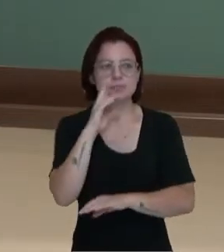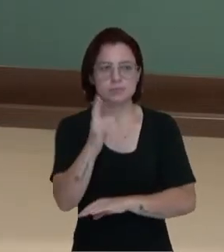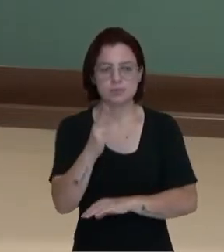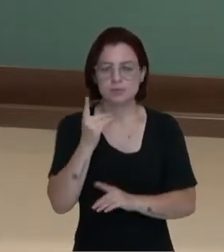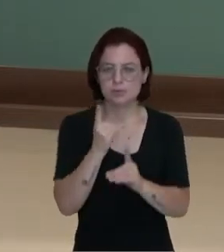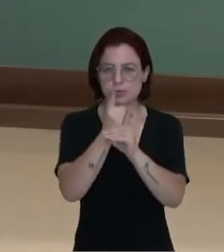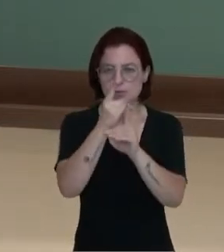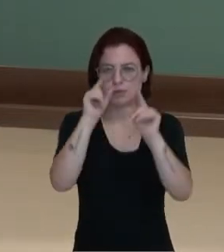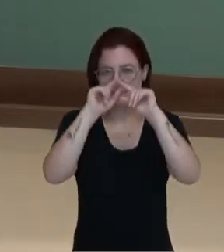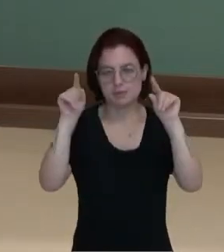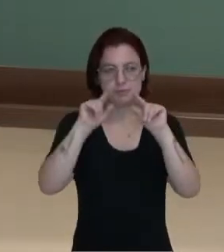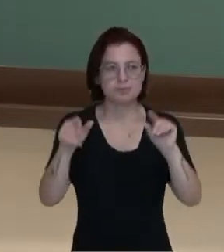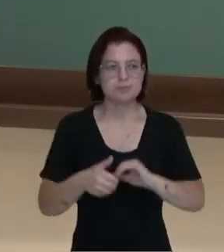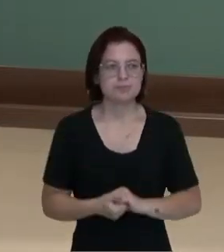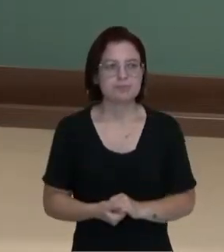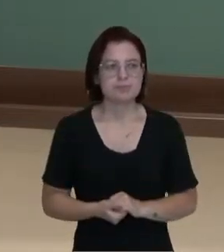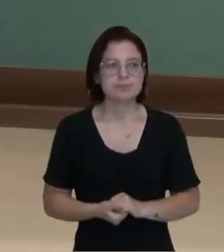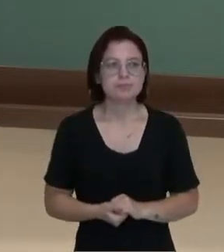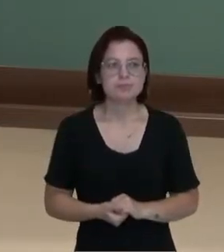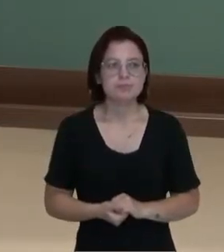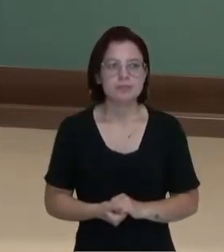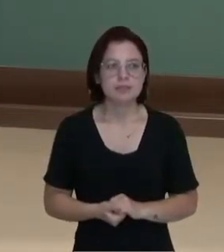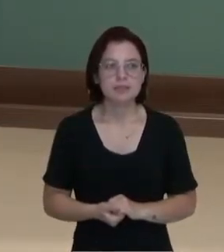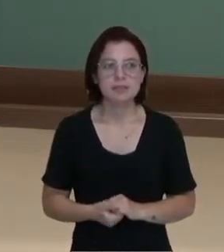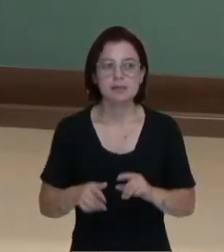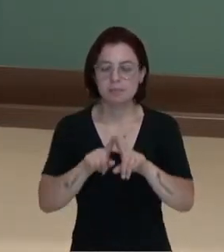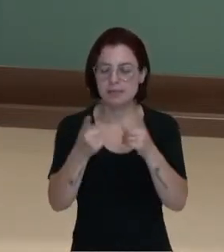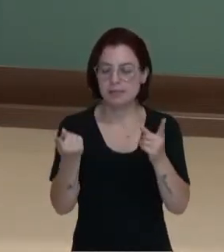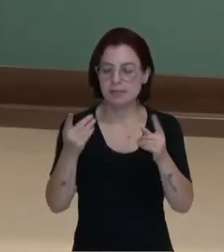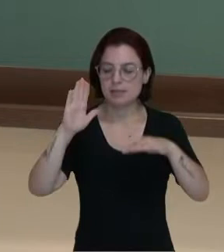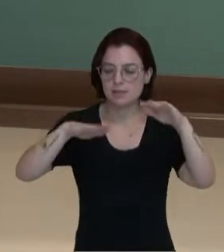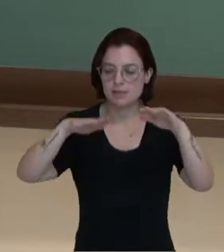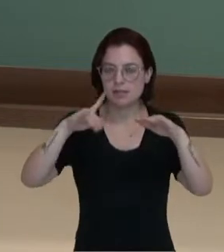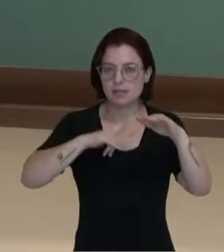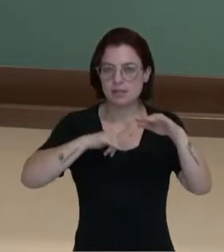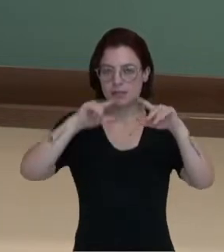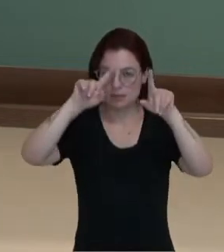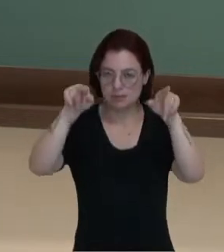e acabou a nossa expressão. Tudo bem, só que dentro do parênteses